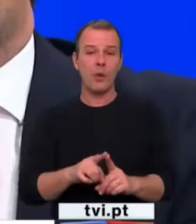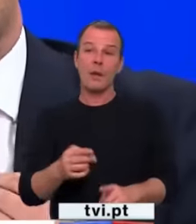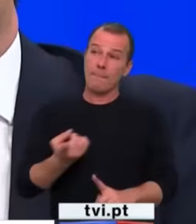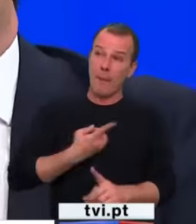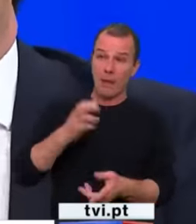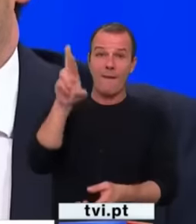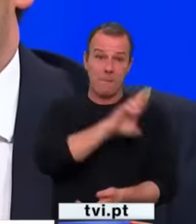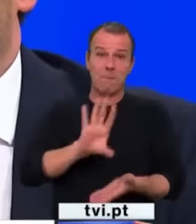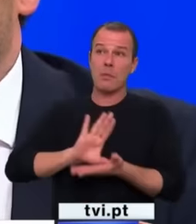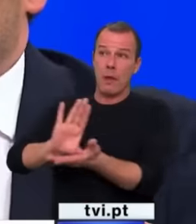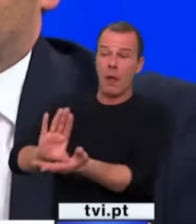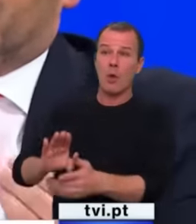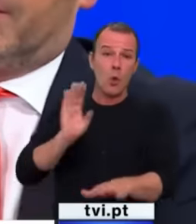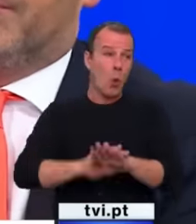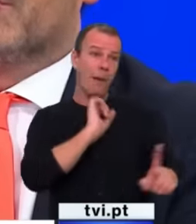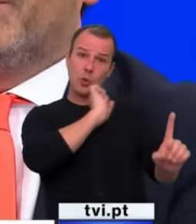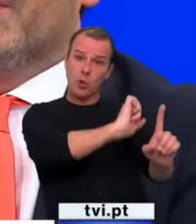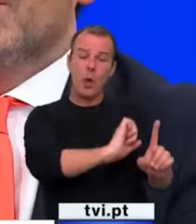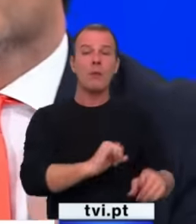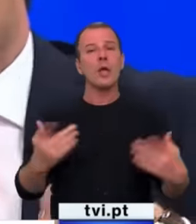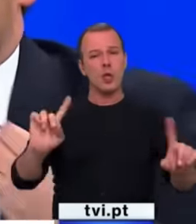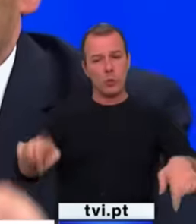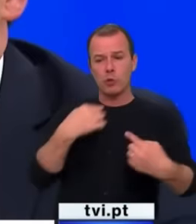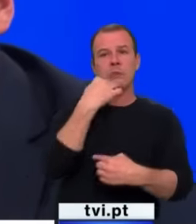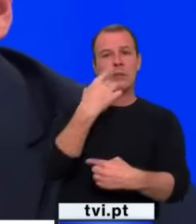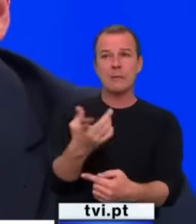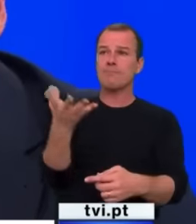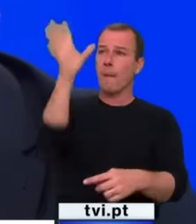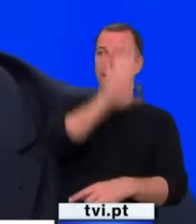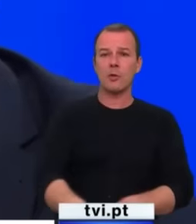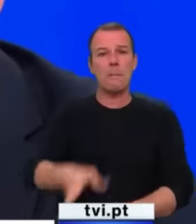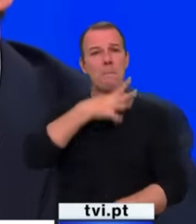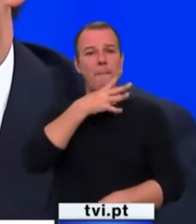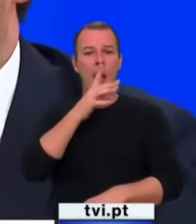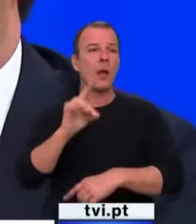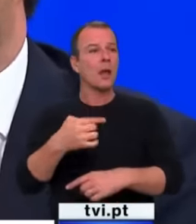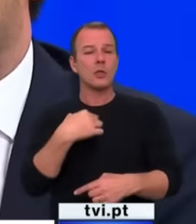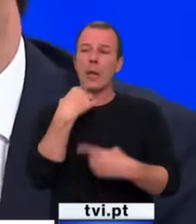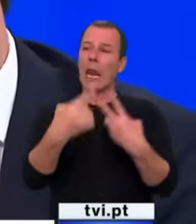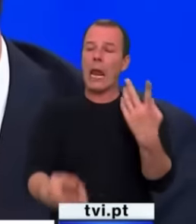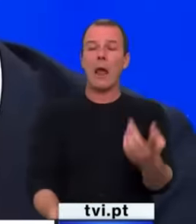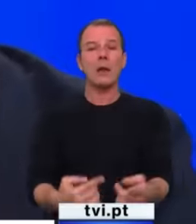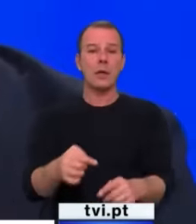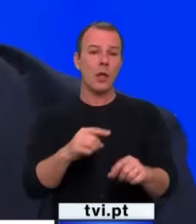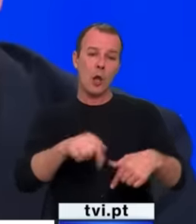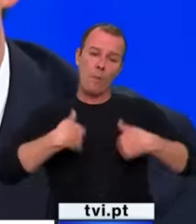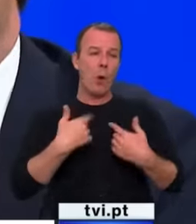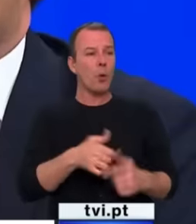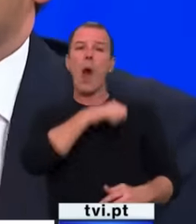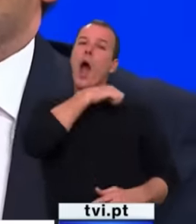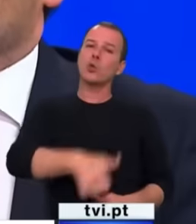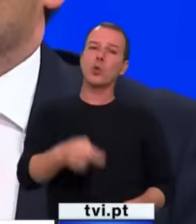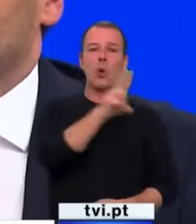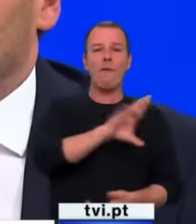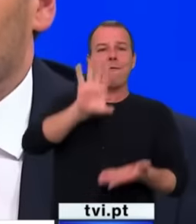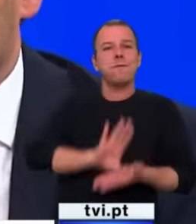ainda fez uma figura sofrível a pedir esclarecimento ao país, quando sabia que tinha sido você a autorizar essa indenização. Não foi agora, esse os Pedro Nuno Santos, desculpe, é verdade. Não, agora